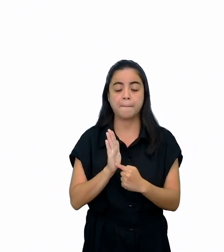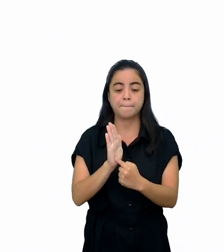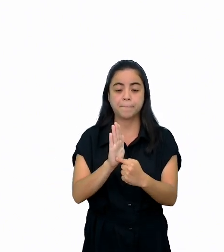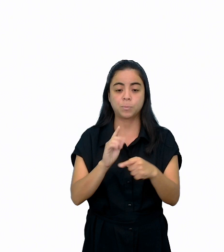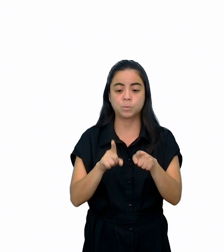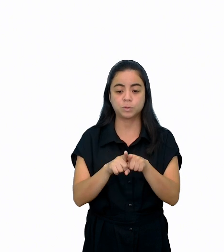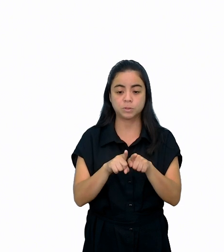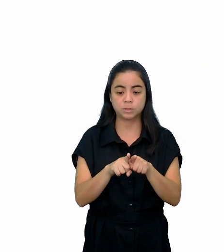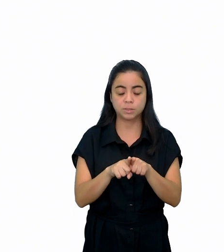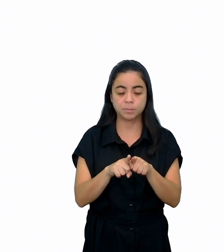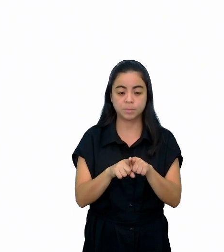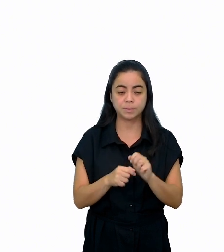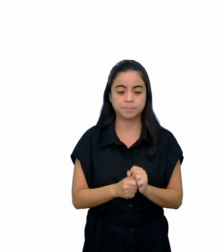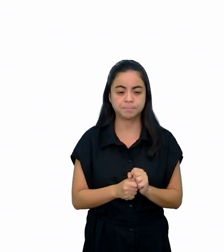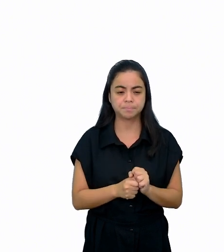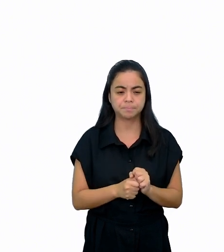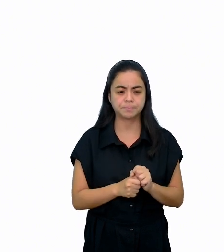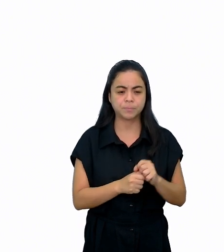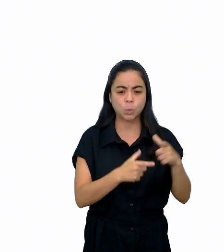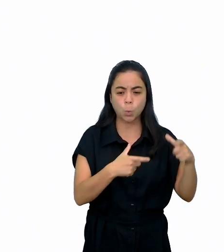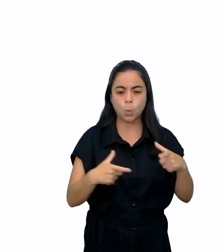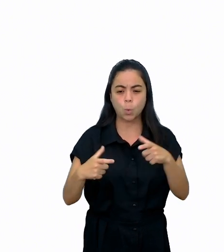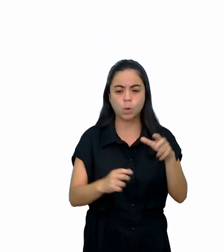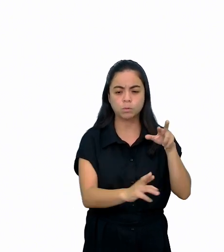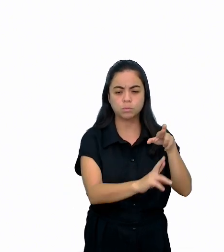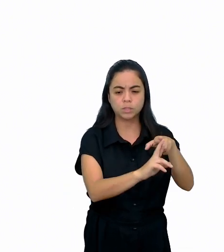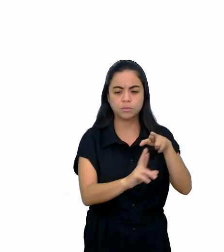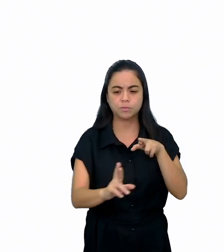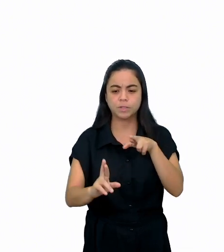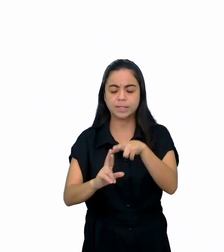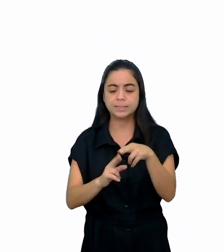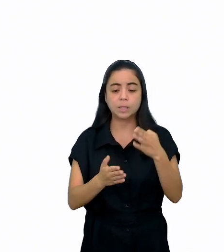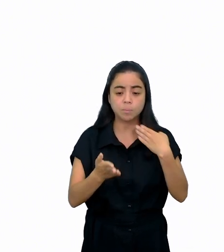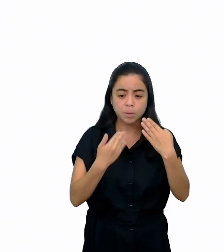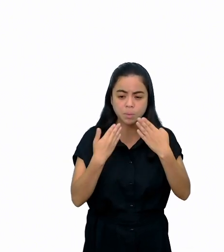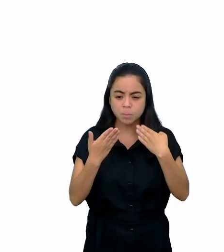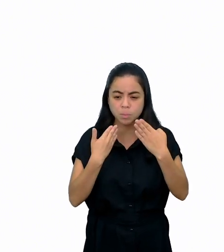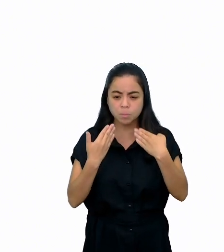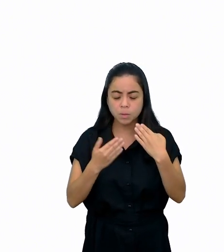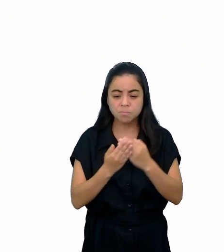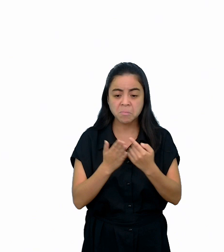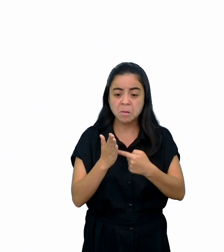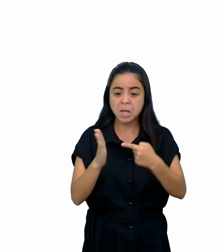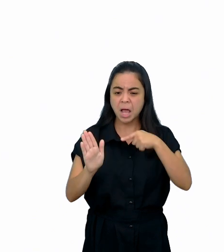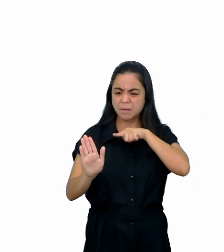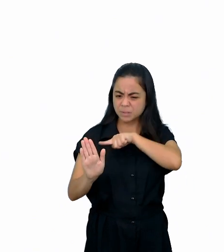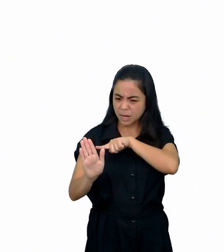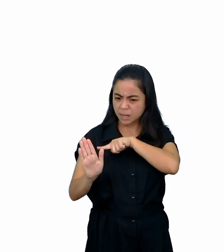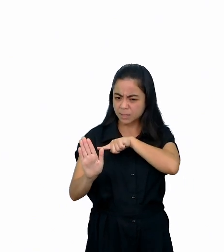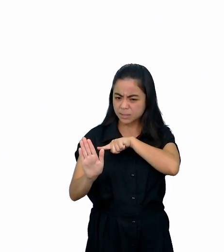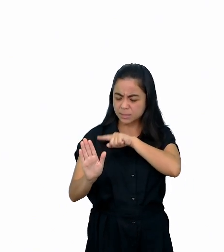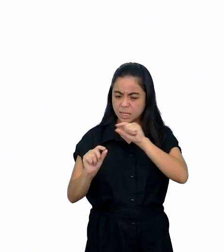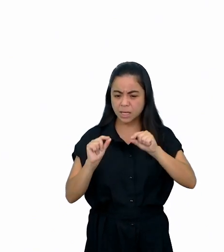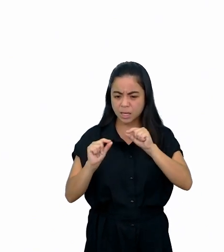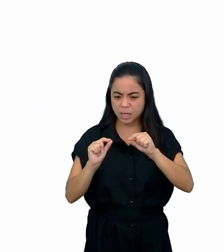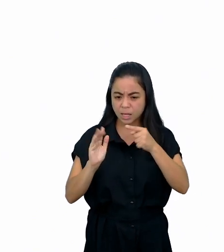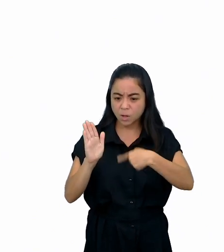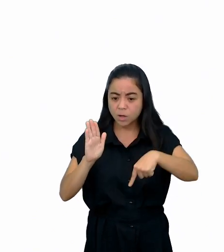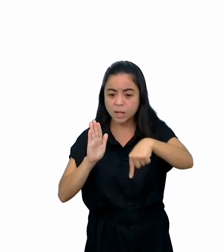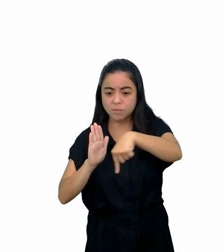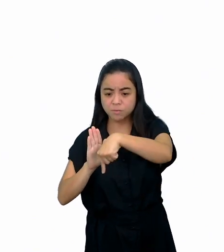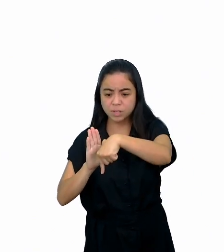aí os pontos de referência e discutam quem fica atrás, quem fica na